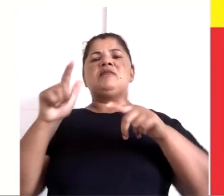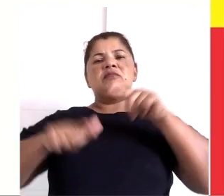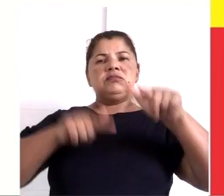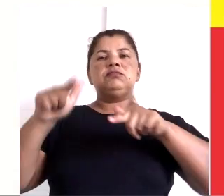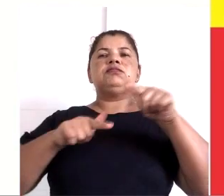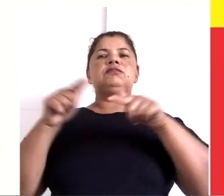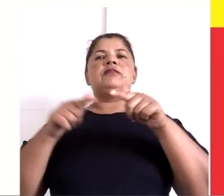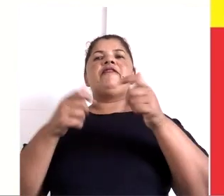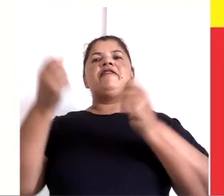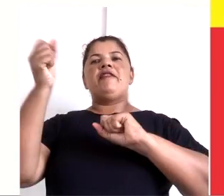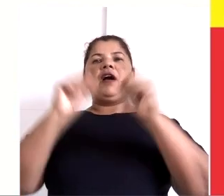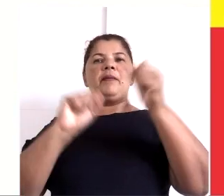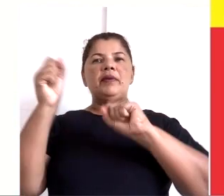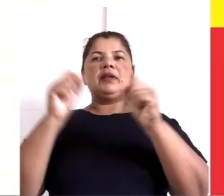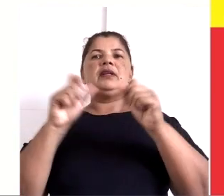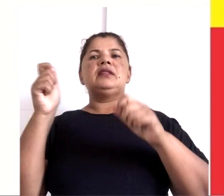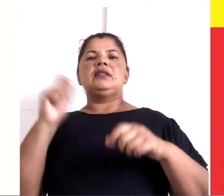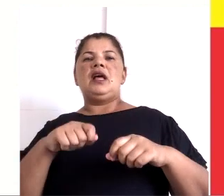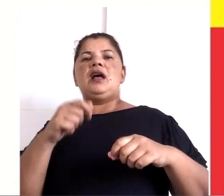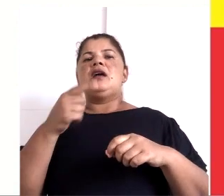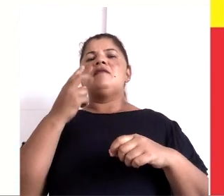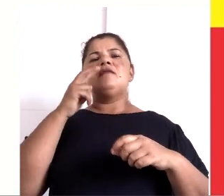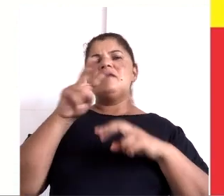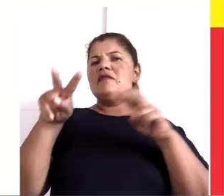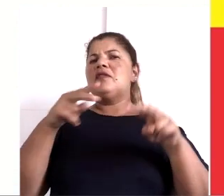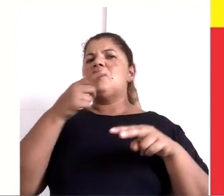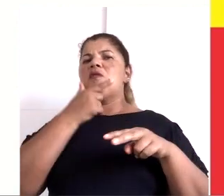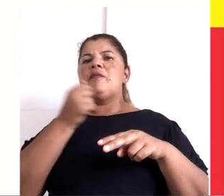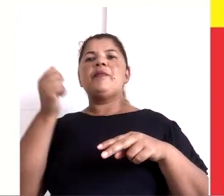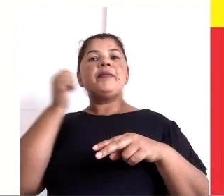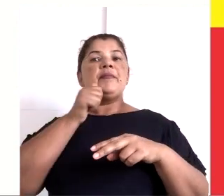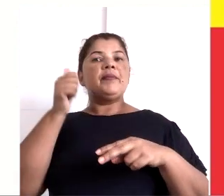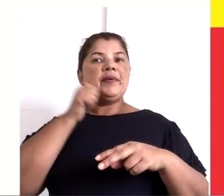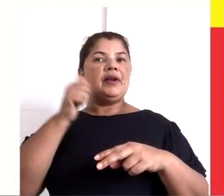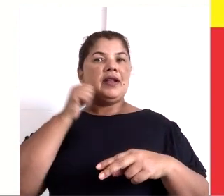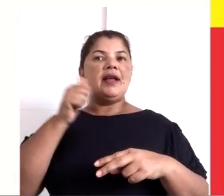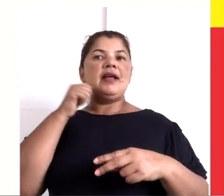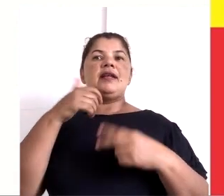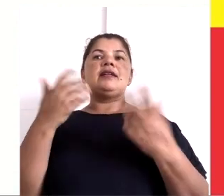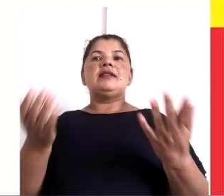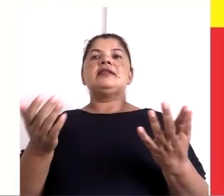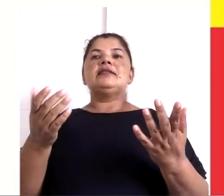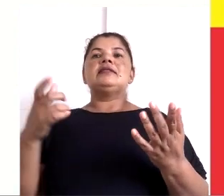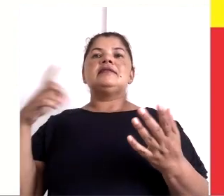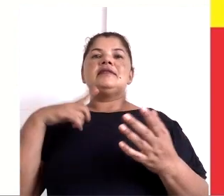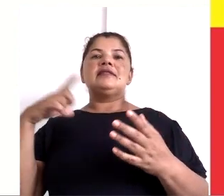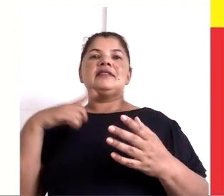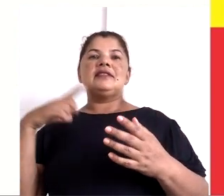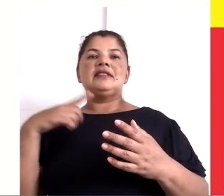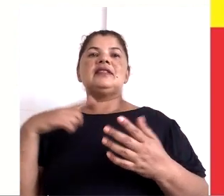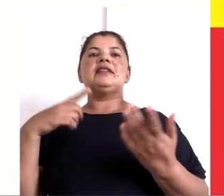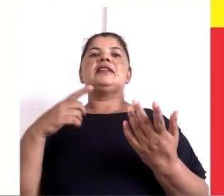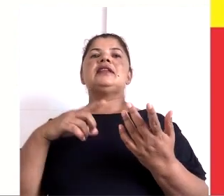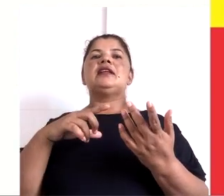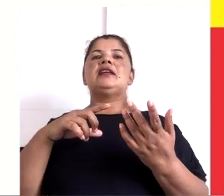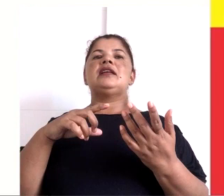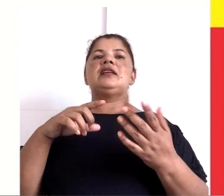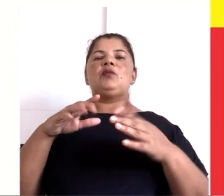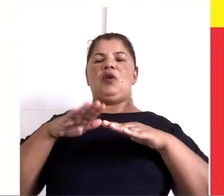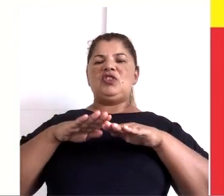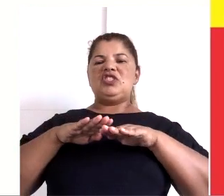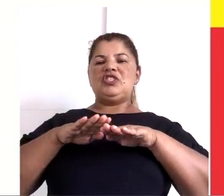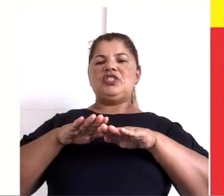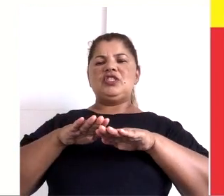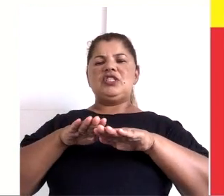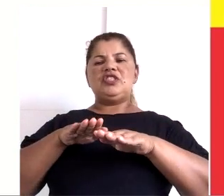de automóveis, você consegue ver homem, você consegue ver mulher, você consegue ver meio que uma esteira, né, que a gente vai falar um pouco sobre essa esteira aí,